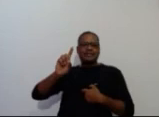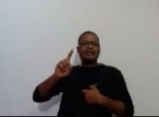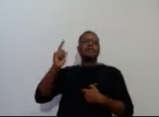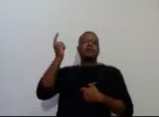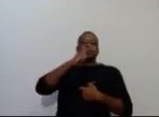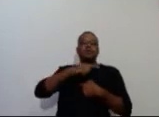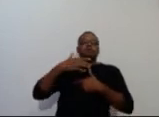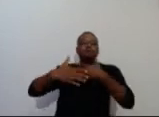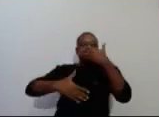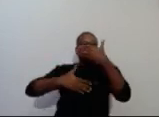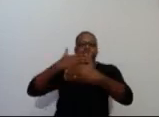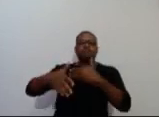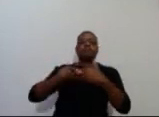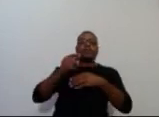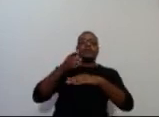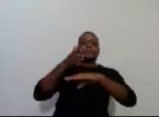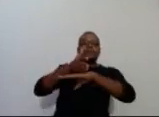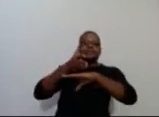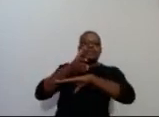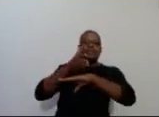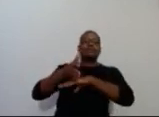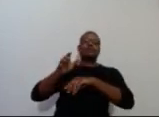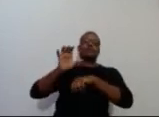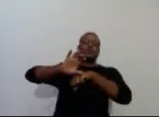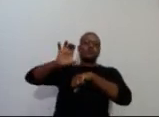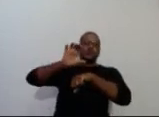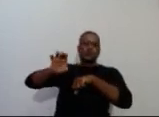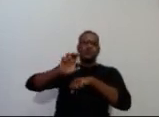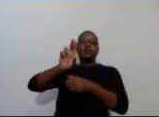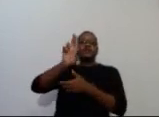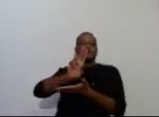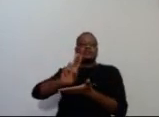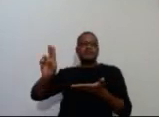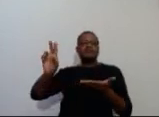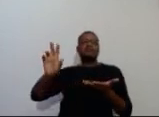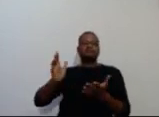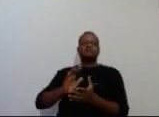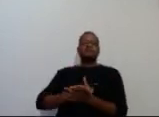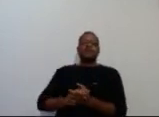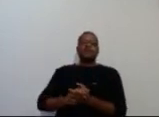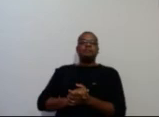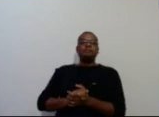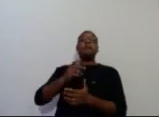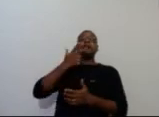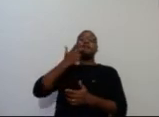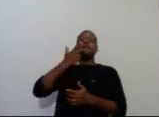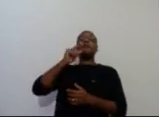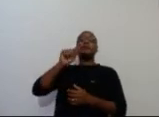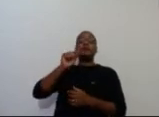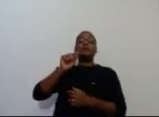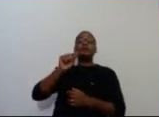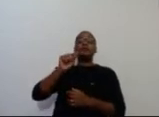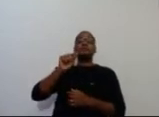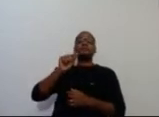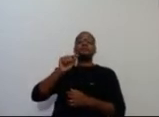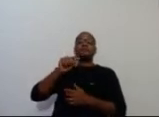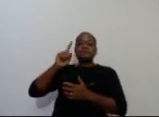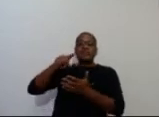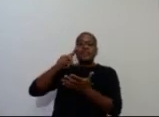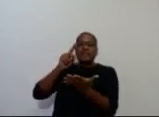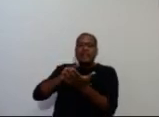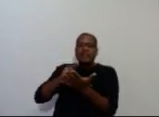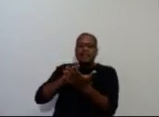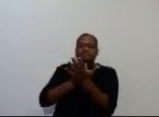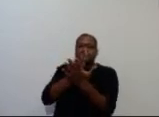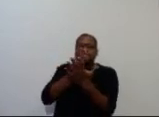universidades, e quem disse que as realidades e possibilidades da EAD termina hoje? Ah, isso aqui é daqui a pouquinho que